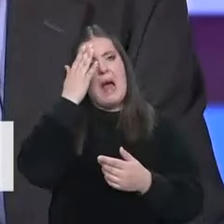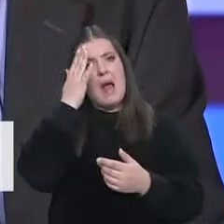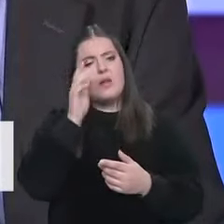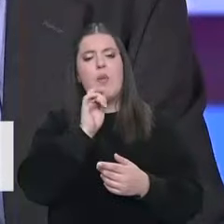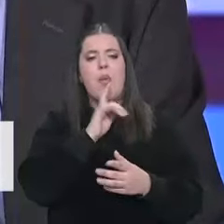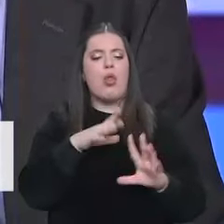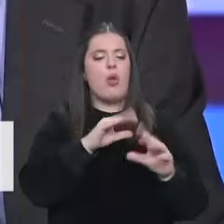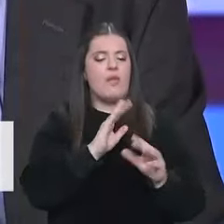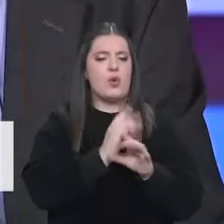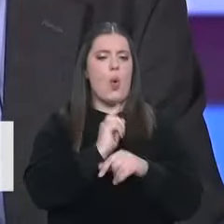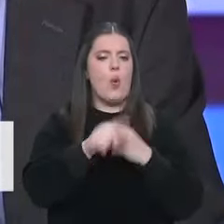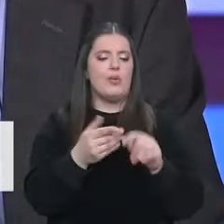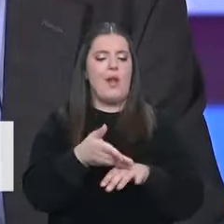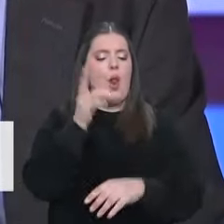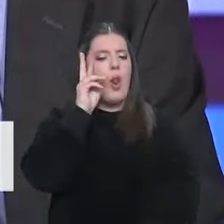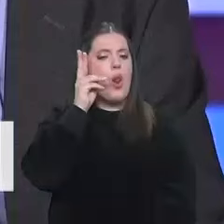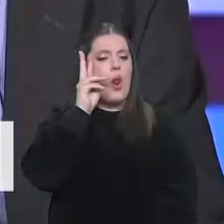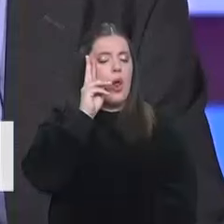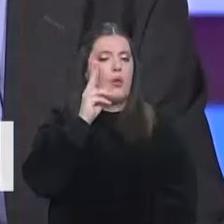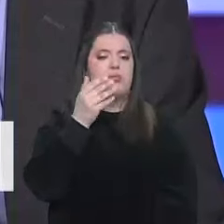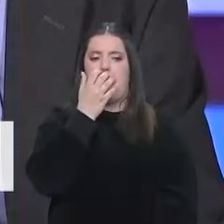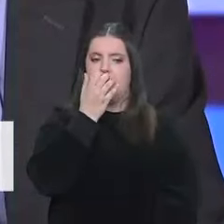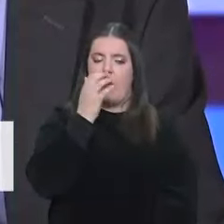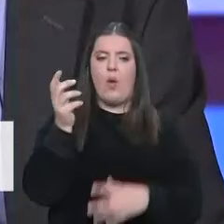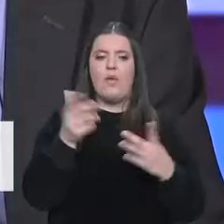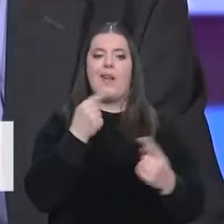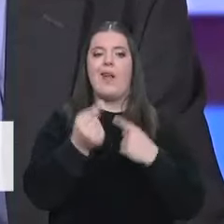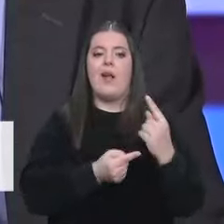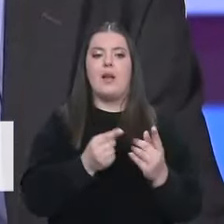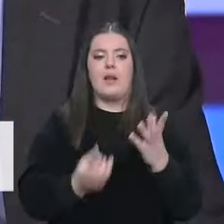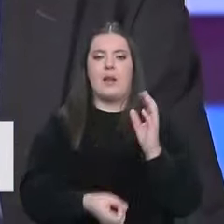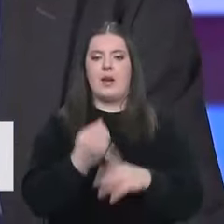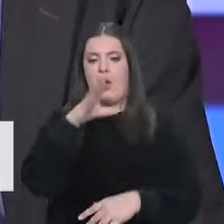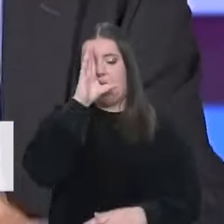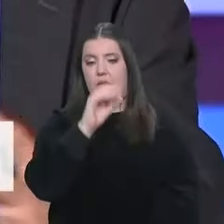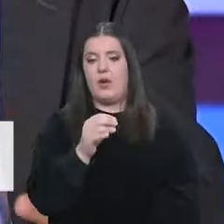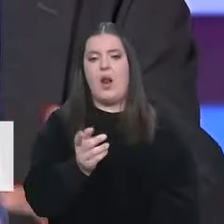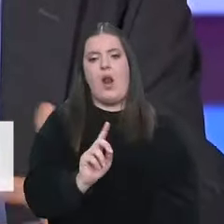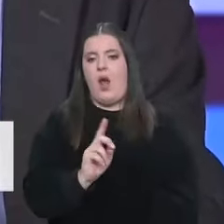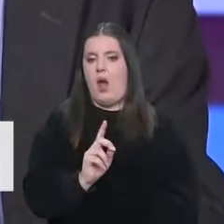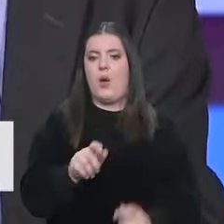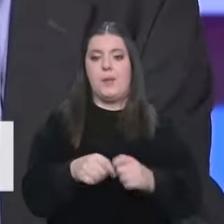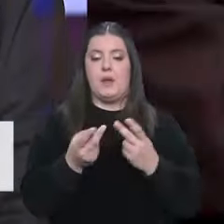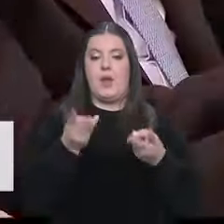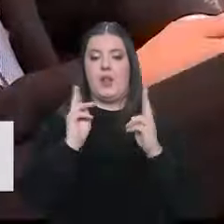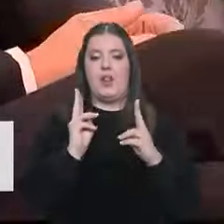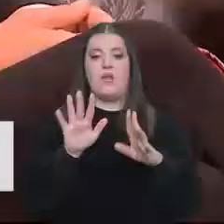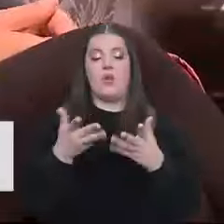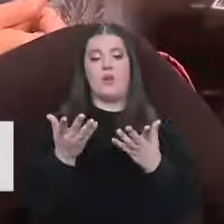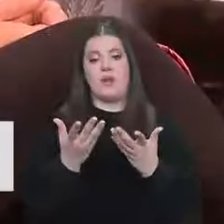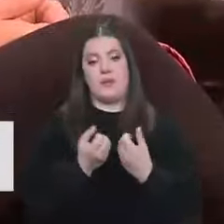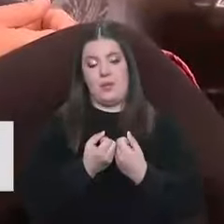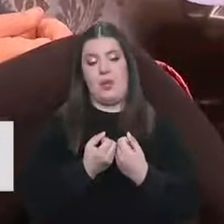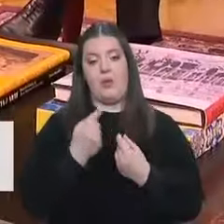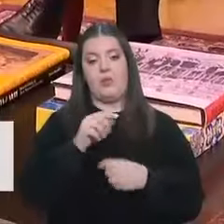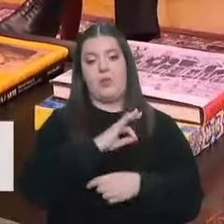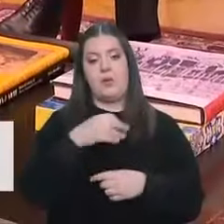outra conversa antes de Marcelo Rebelo de Sousa convidar alguém a formar governo não o o livre quando é recebido pelo senhor presidente tem